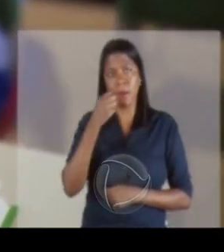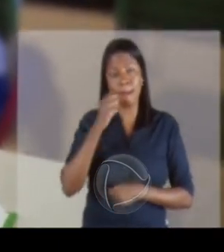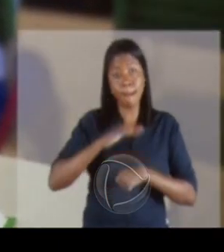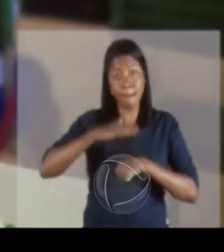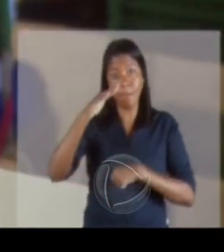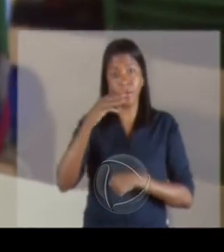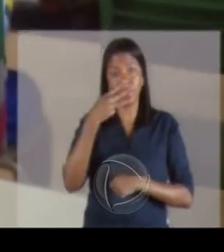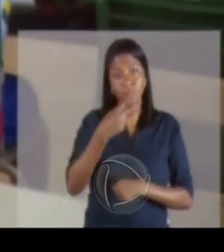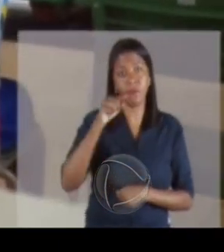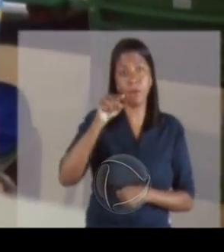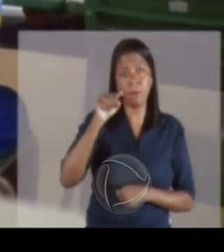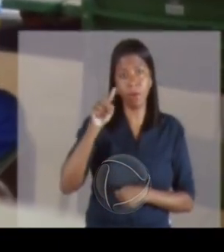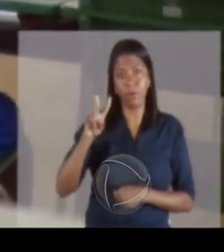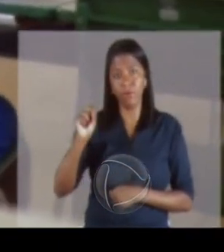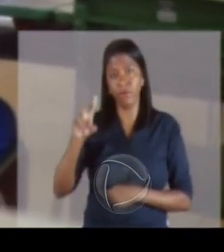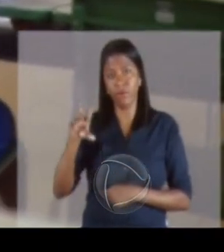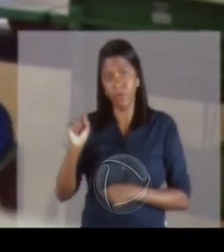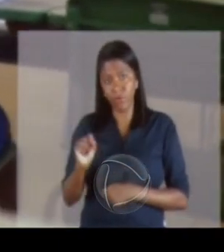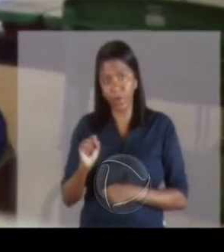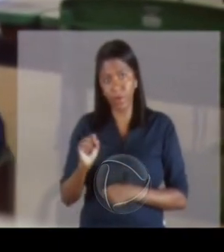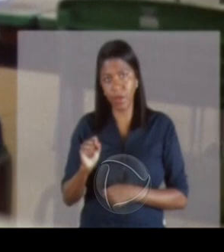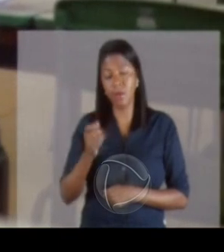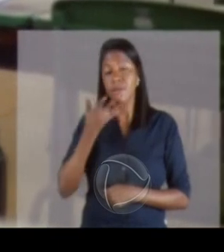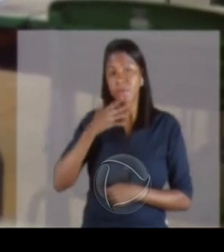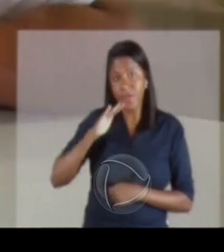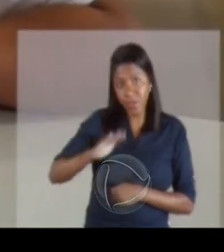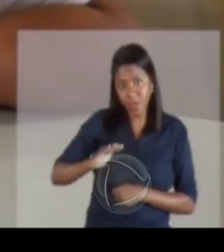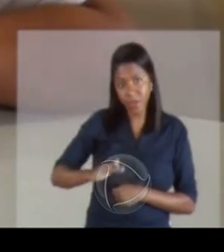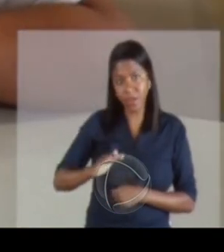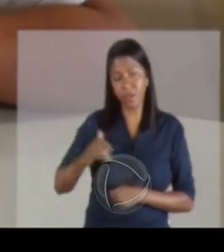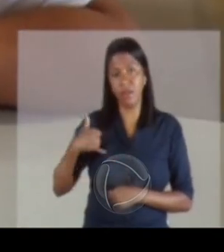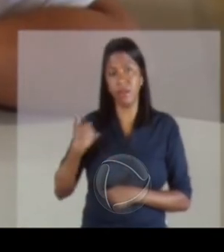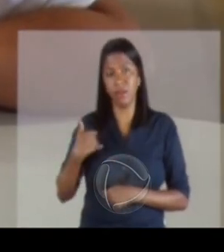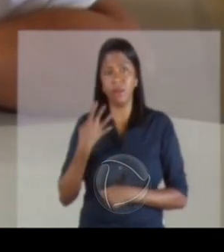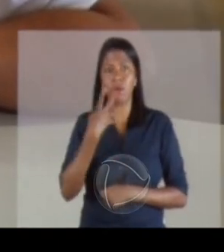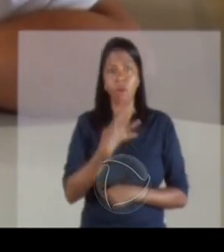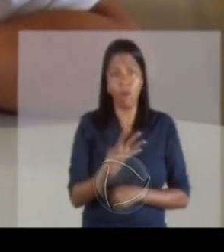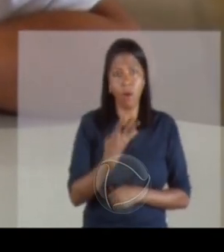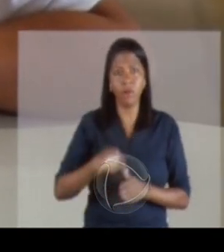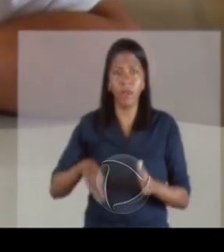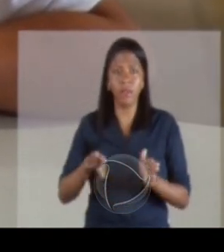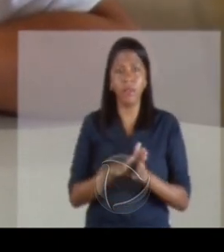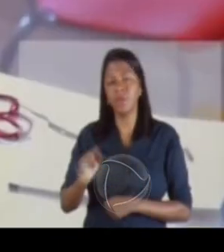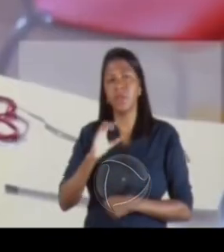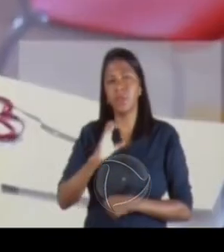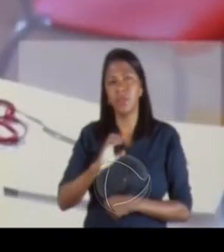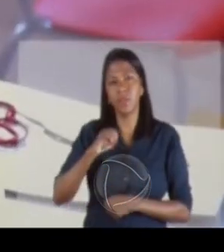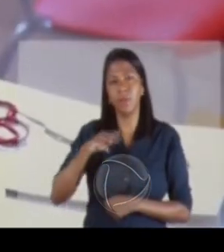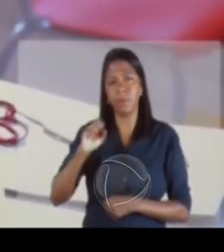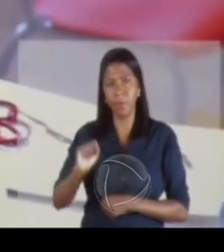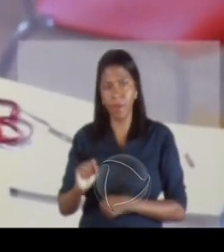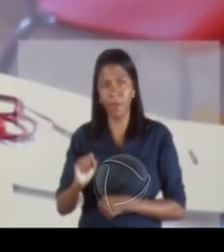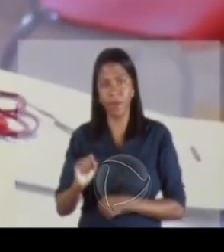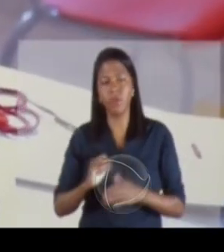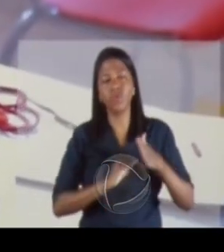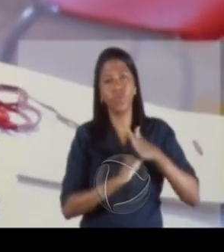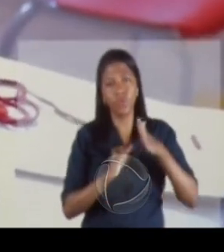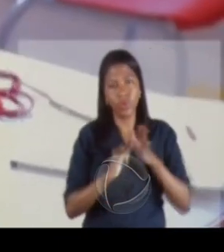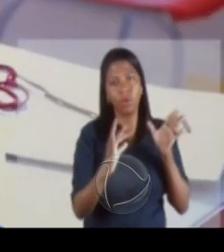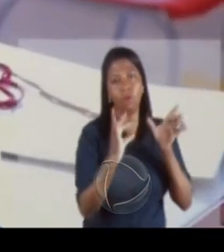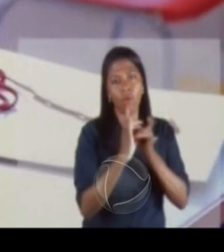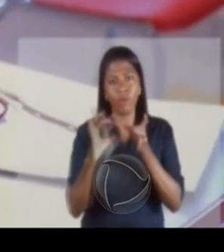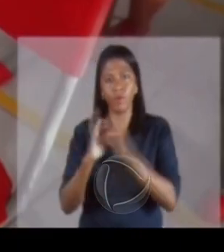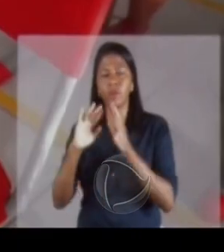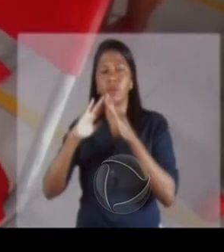3.540 parar de quatro a cinco anos a Secretaria Municipal de Educação desde que terminou o ano com 3 mil e novecentos